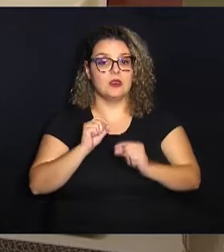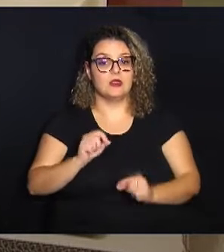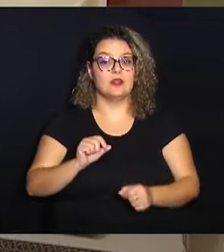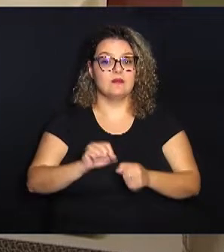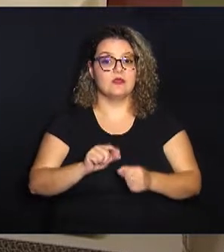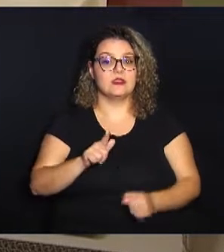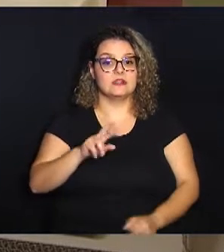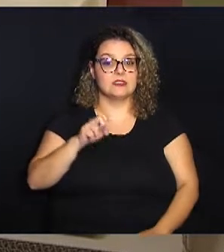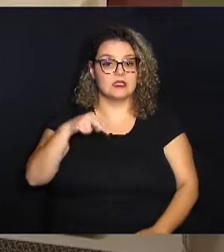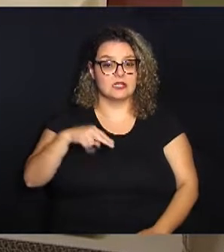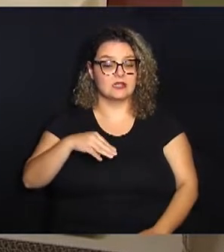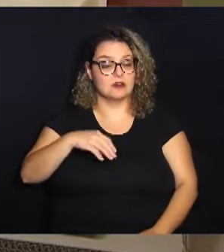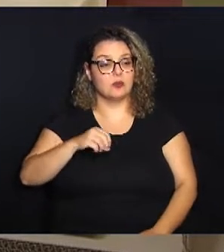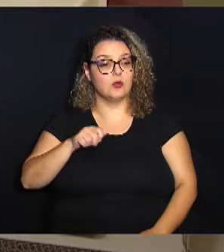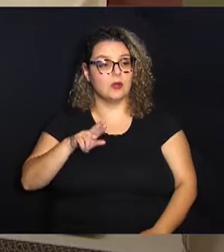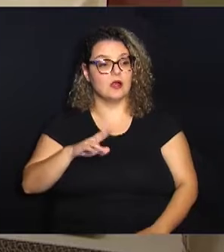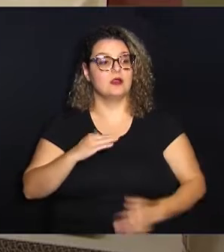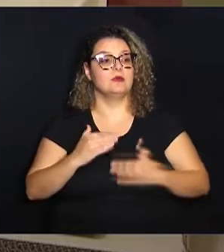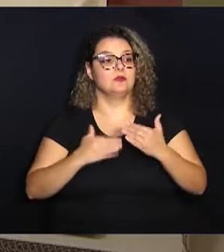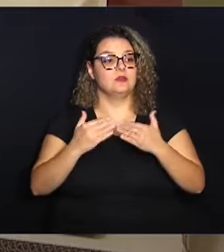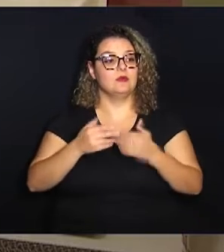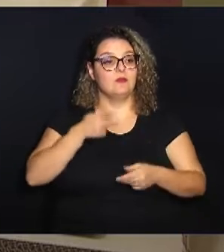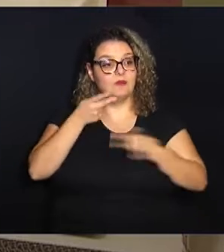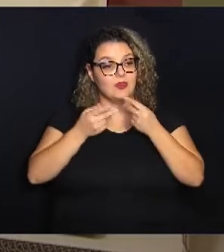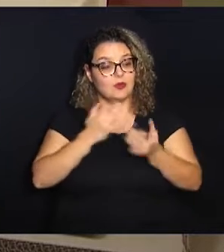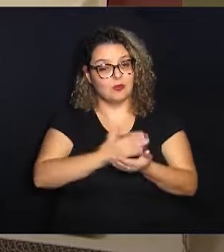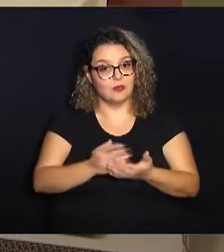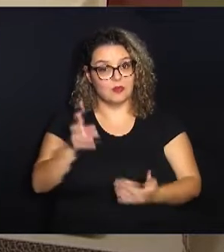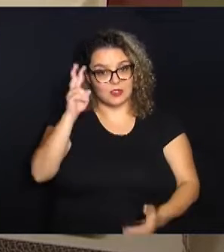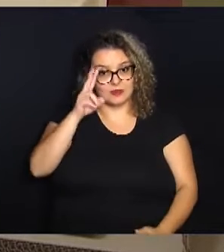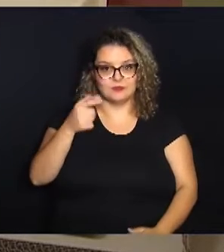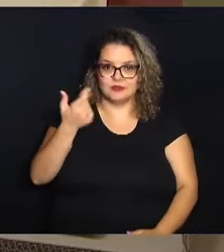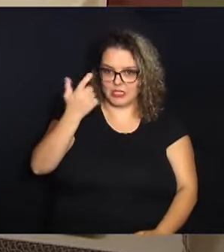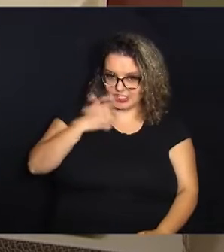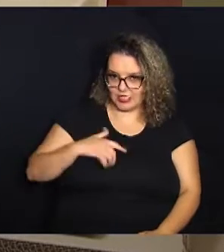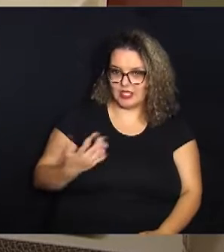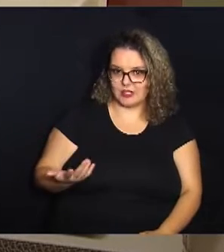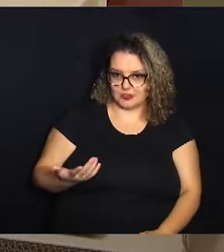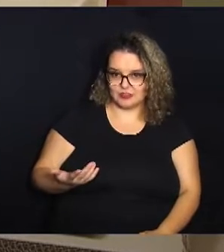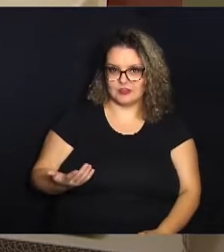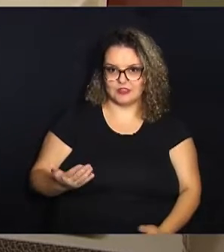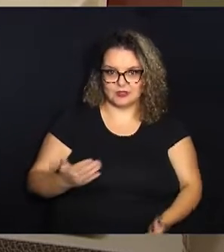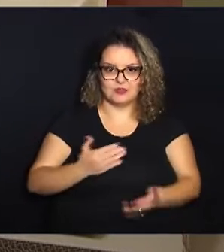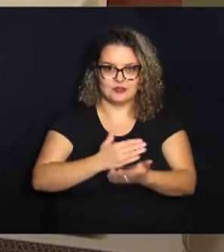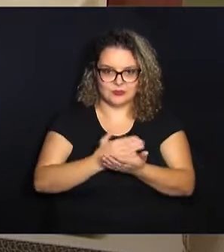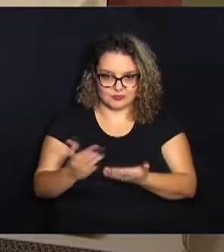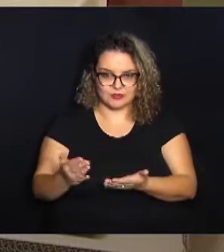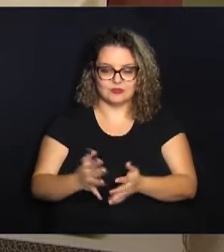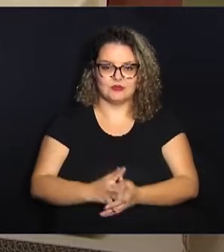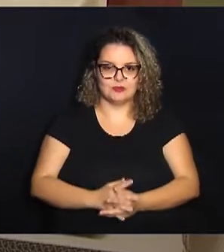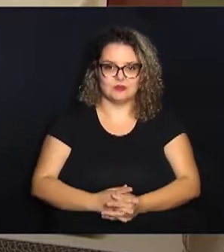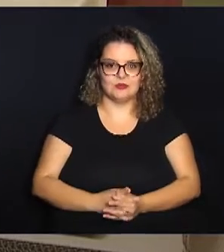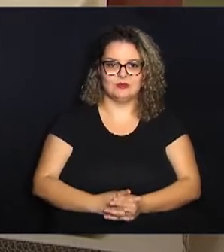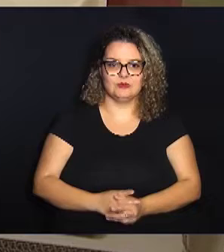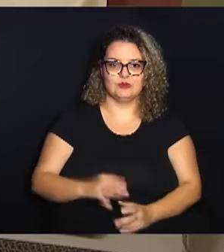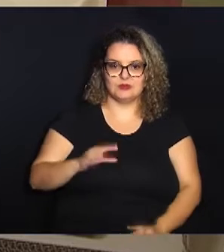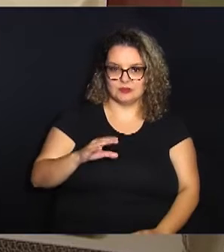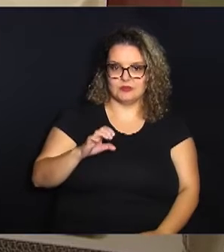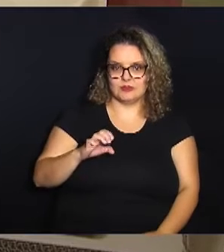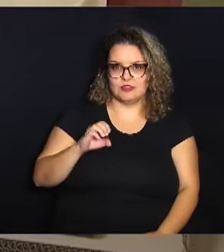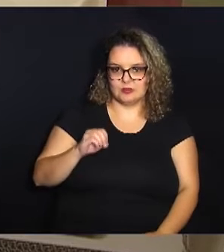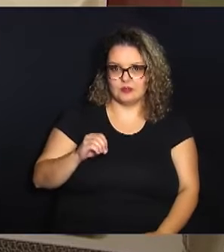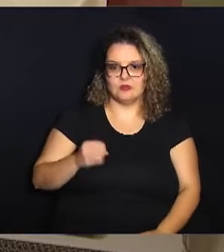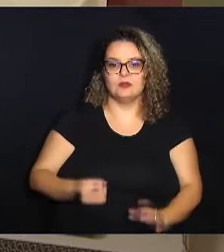girar? Conta para mim o início dessa história. Eu sou desde o início, eu sou CEO e fundador